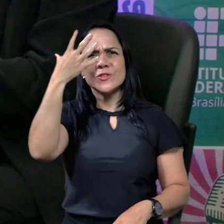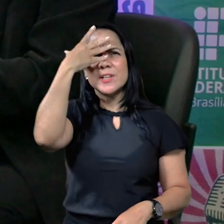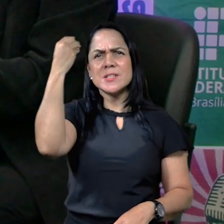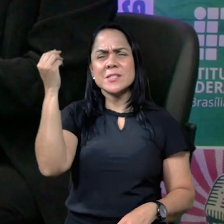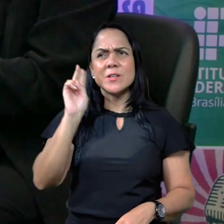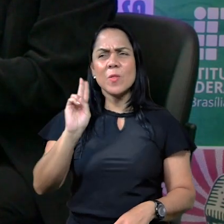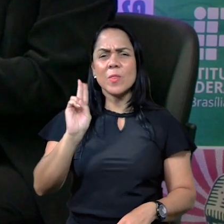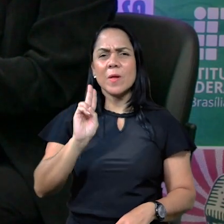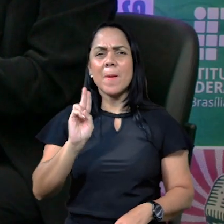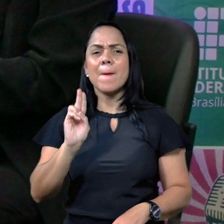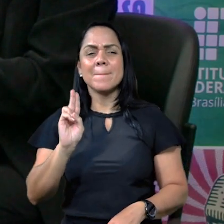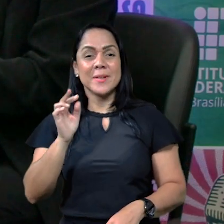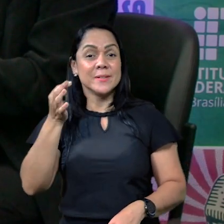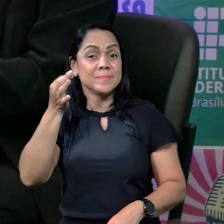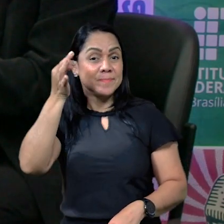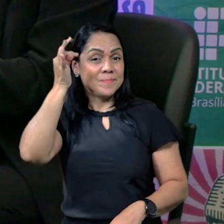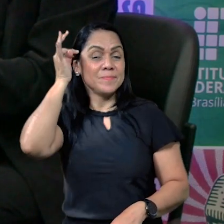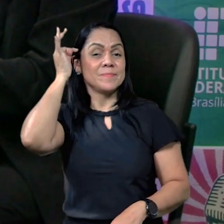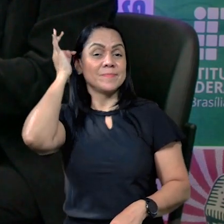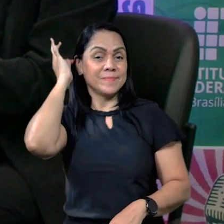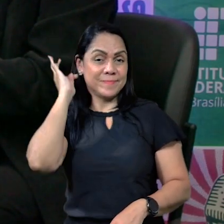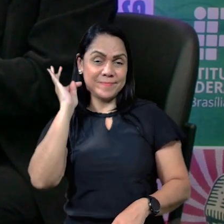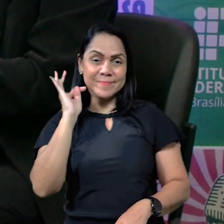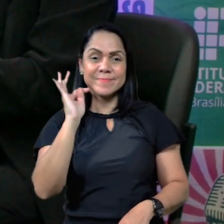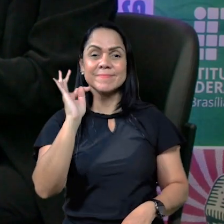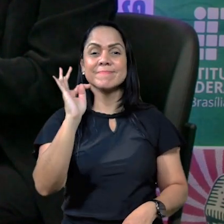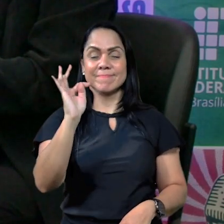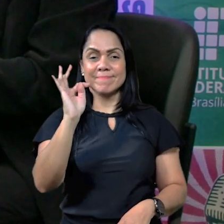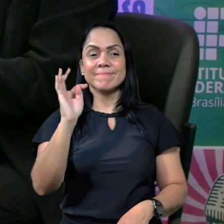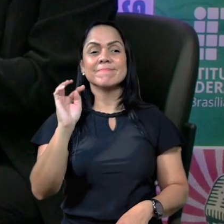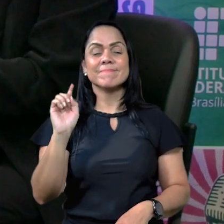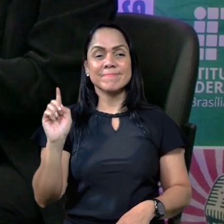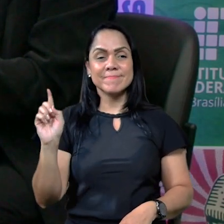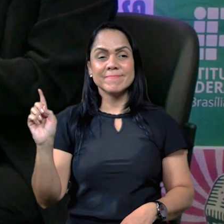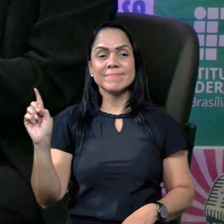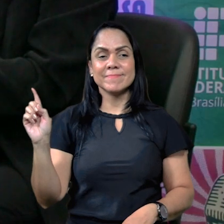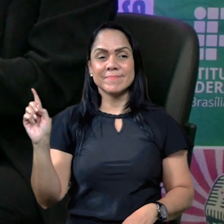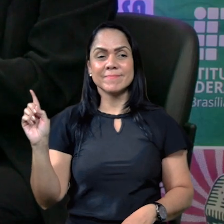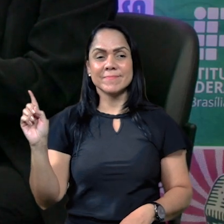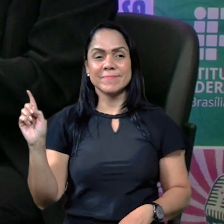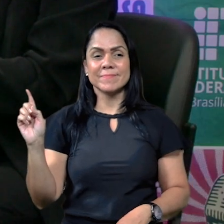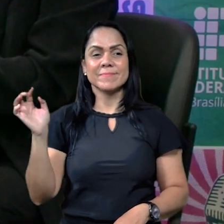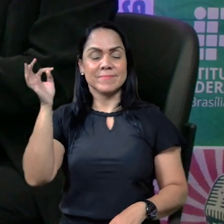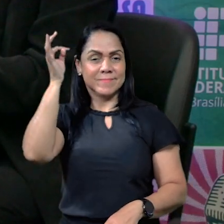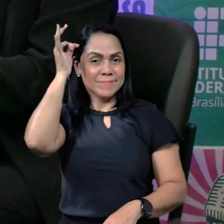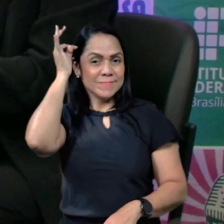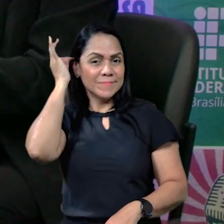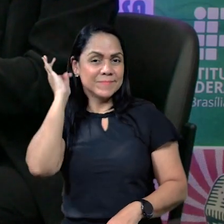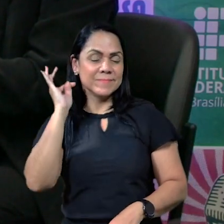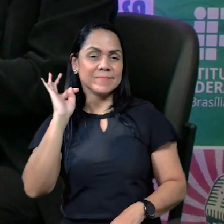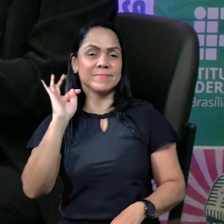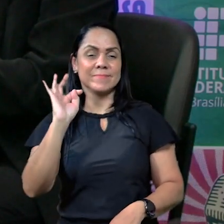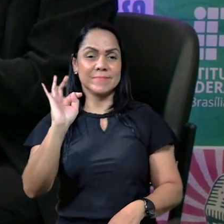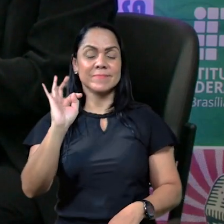ser bem similar, passava na orelha, só que vinha para frente. Era o T e passando para frente, finalizava assim na